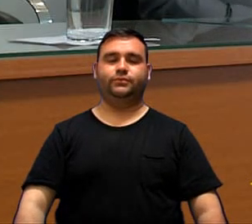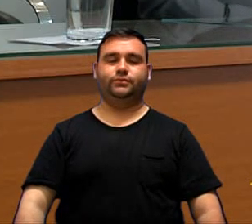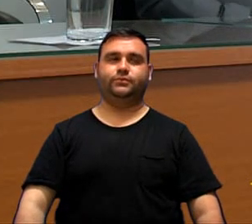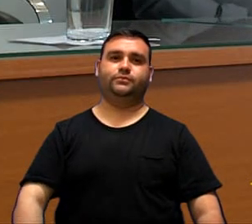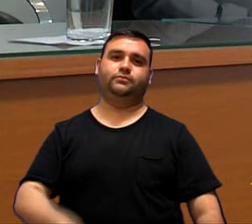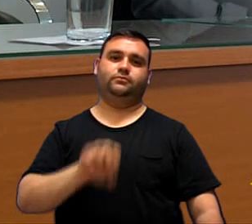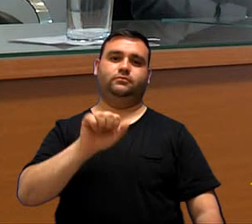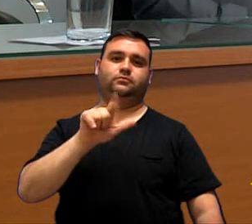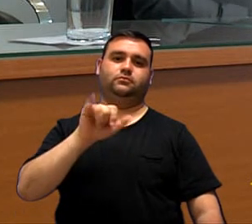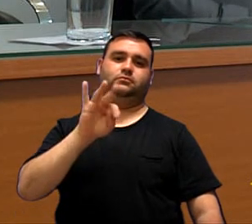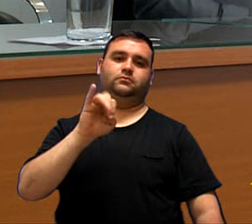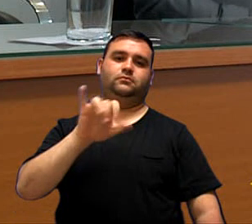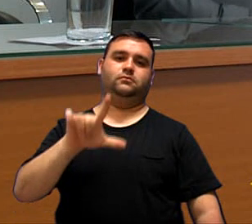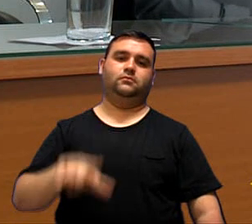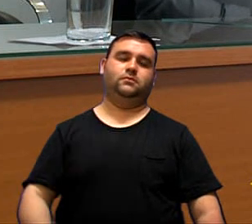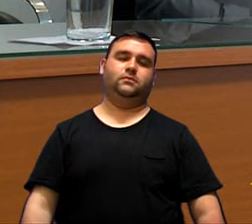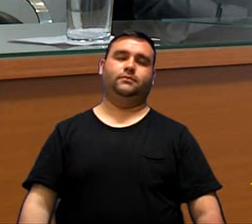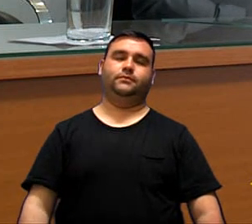Salatiel?